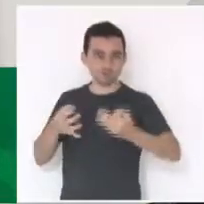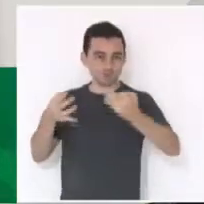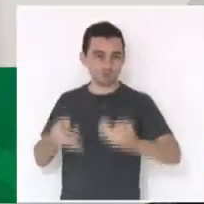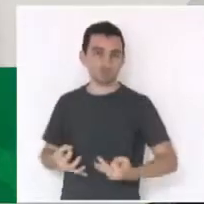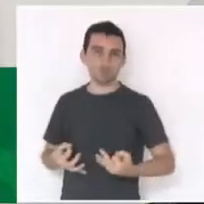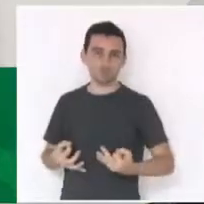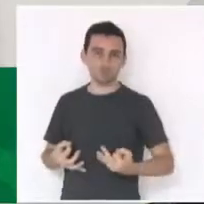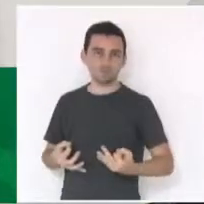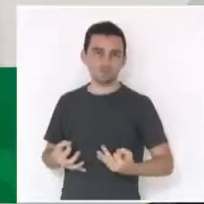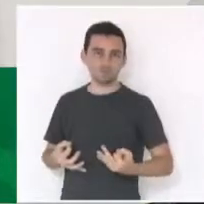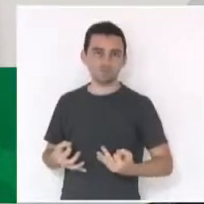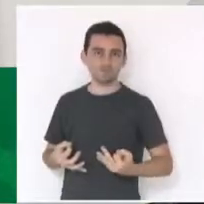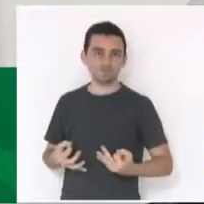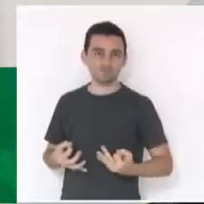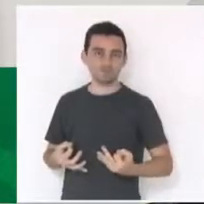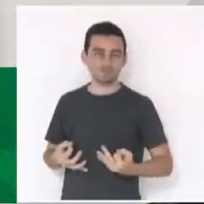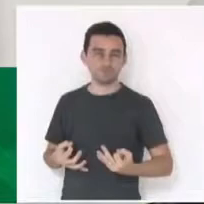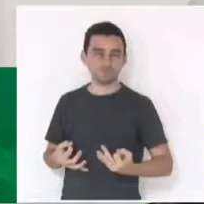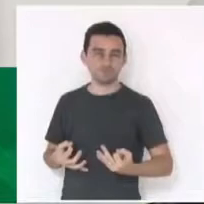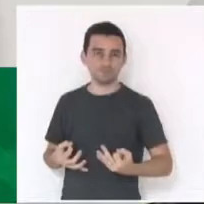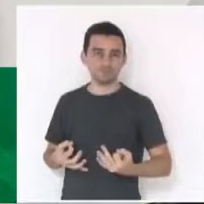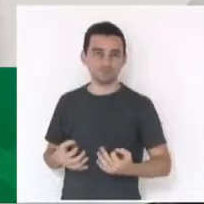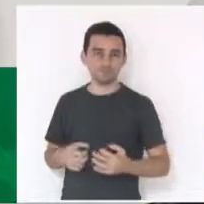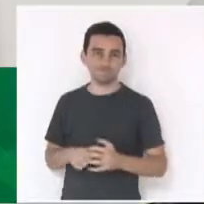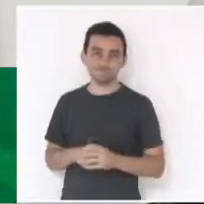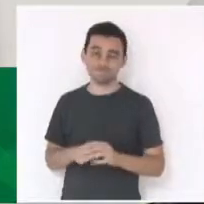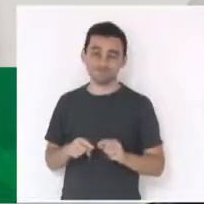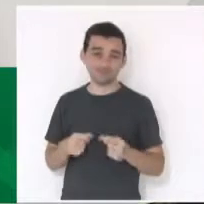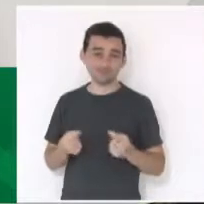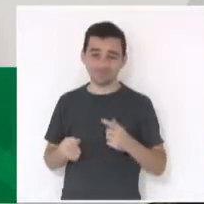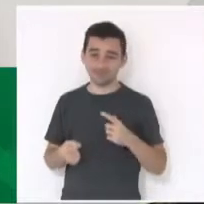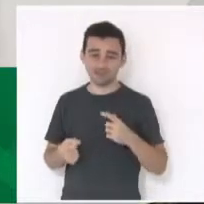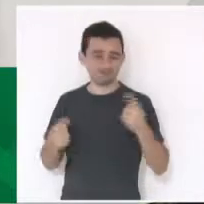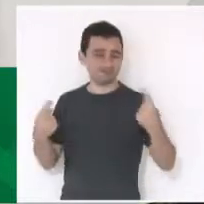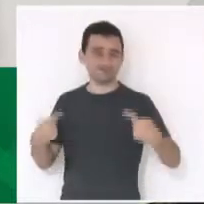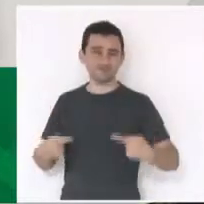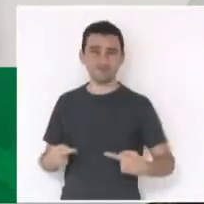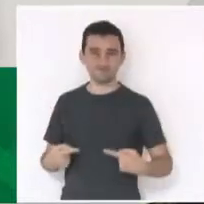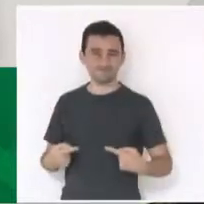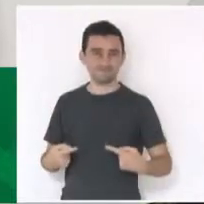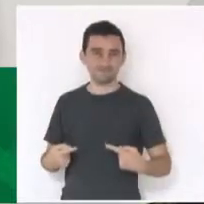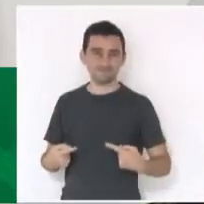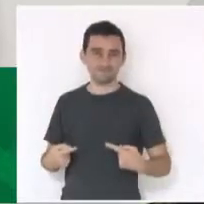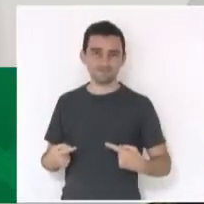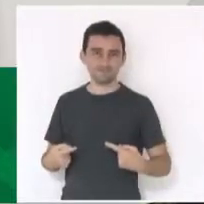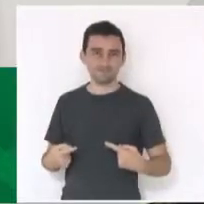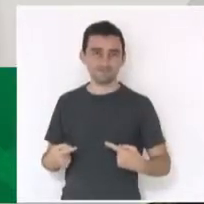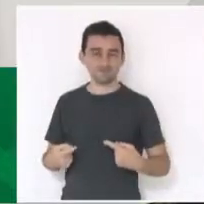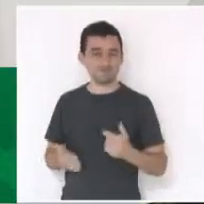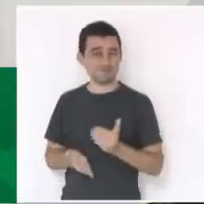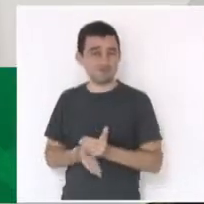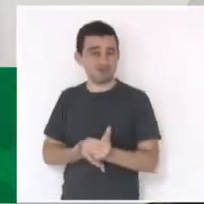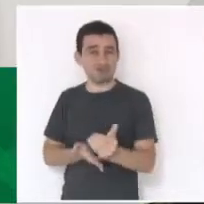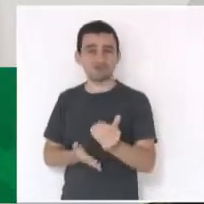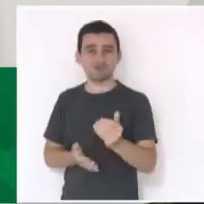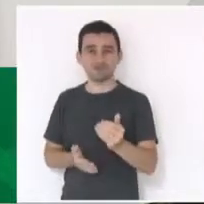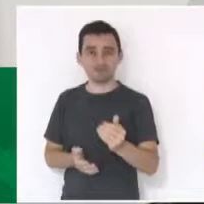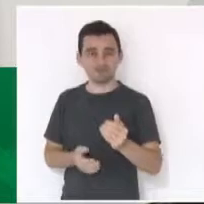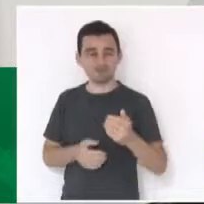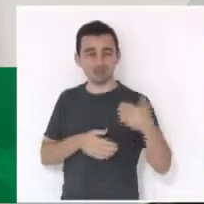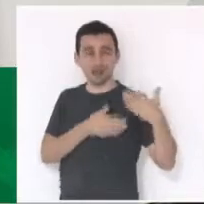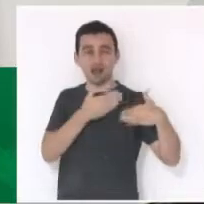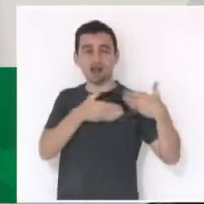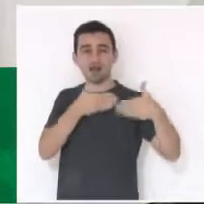então aqui está um dos Desafios uma das origens dessa